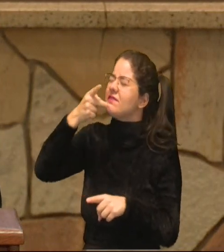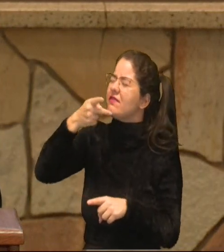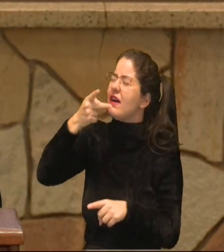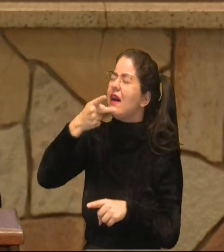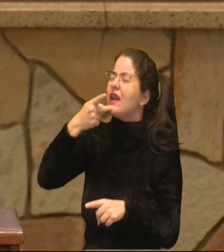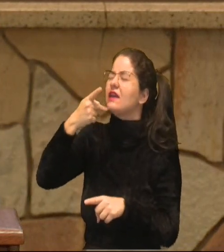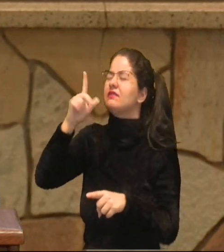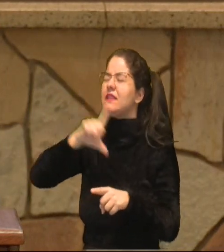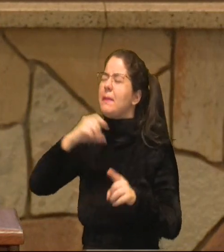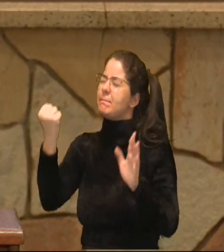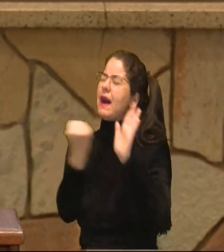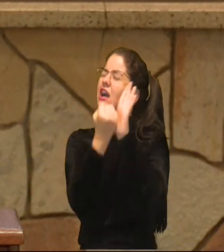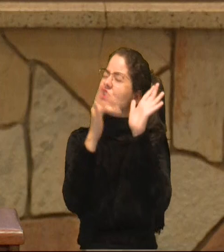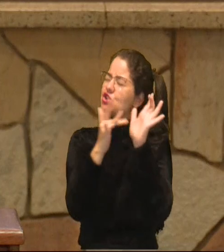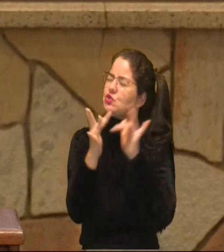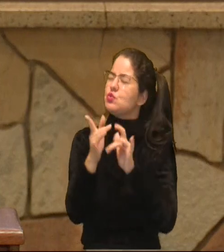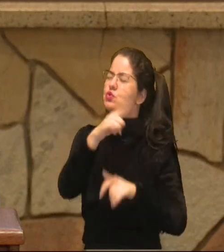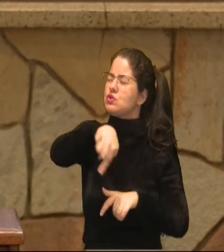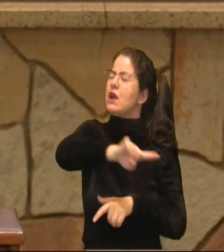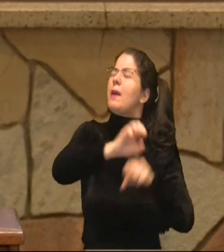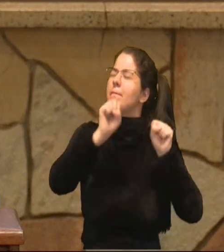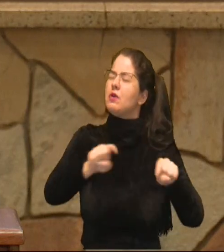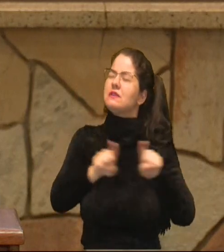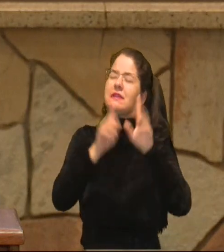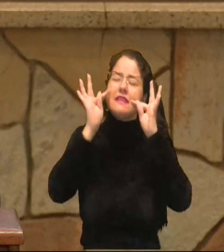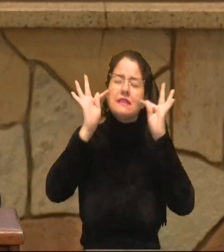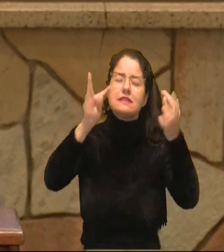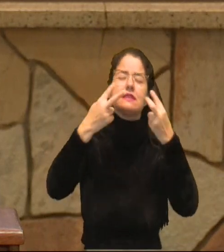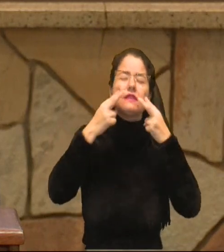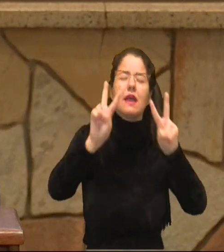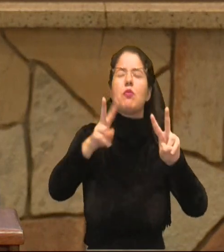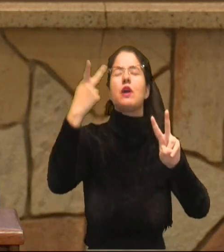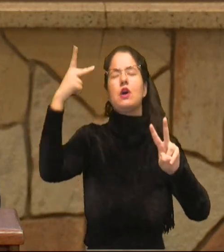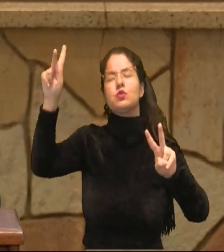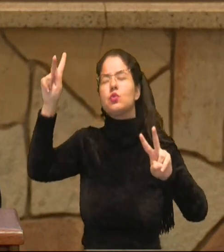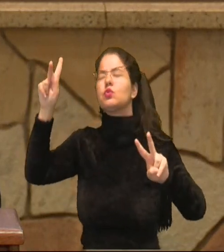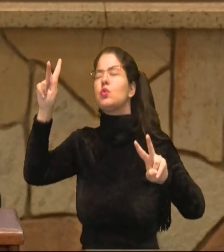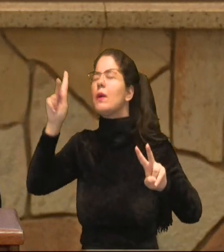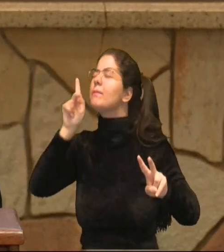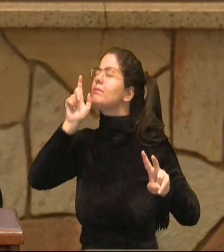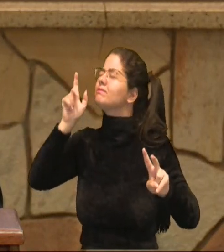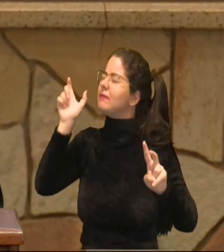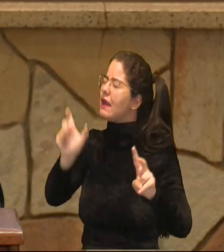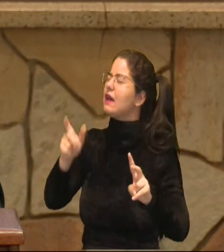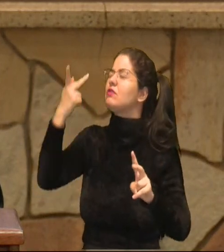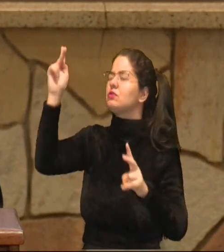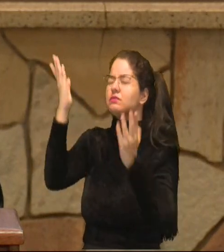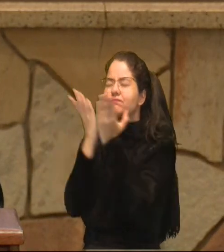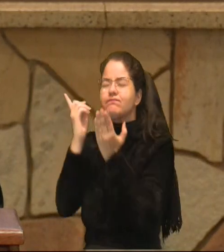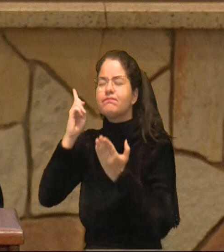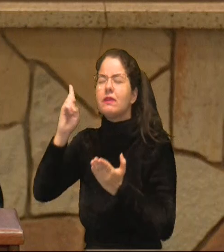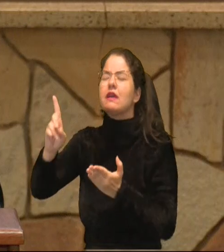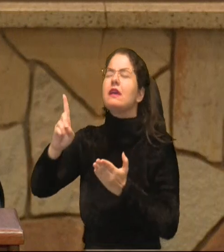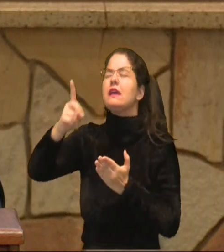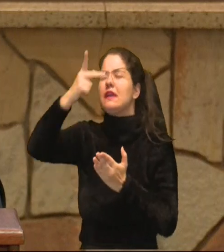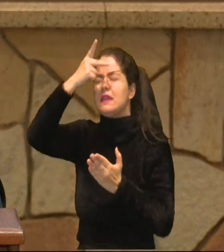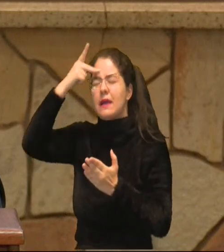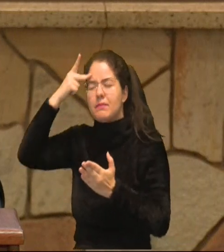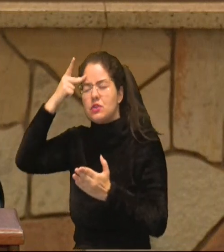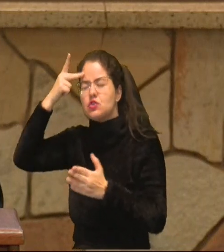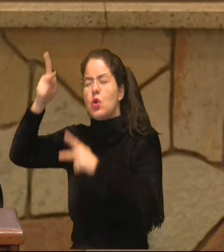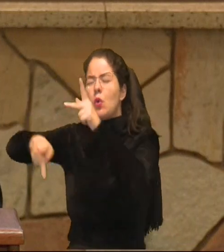testemunho da Tua palavra, Senhor Deus, e que estes vendo-os, ó Pai, possam sim, impactados pela palavra